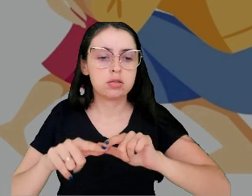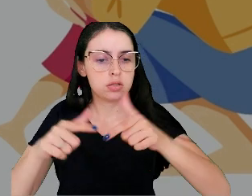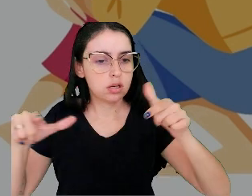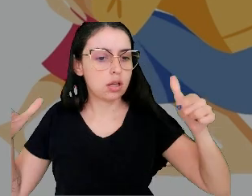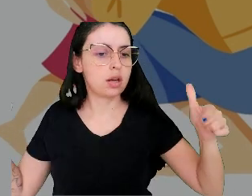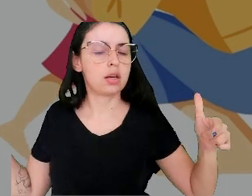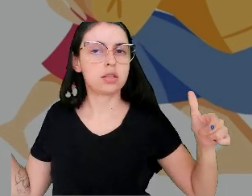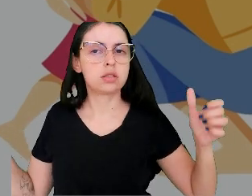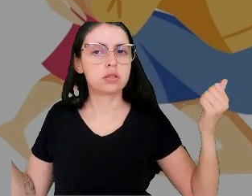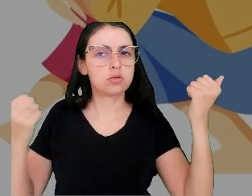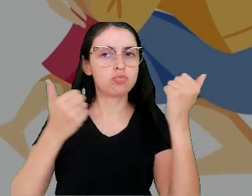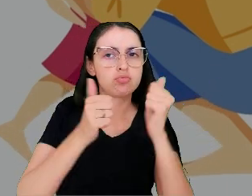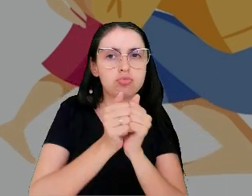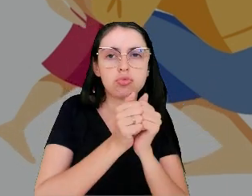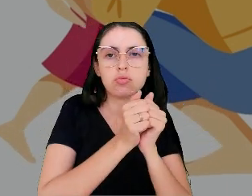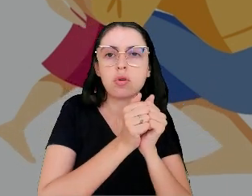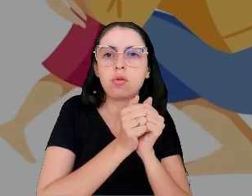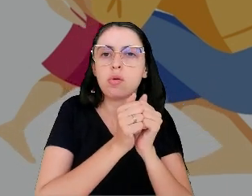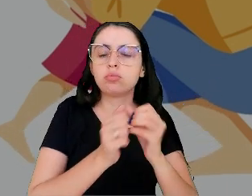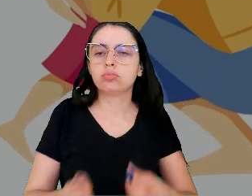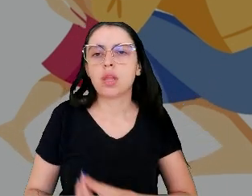estende acompanhando os